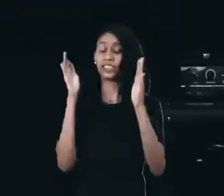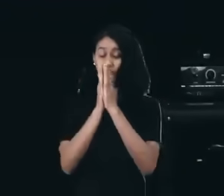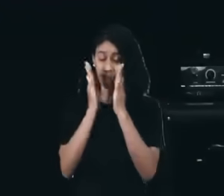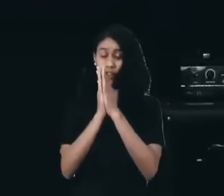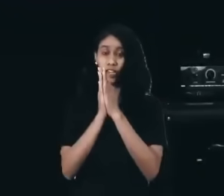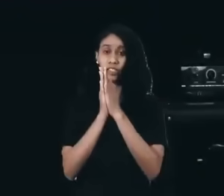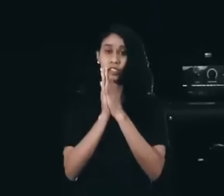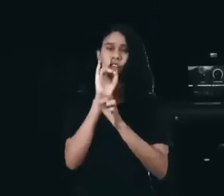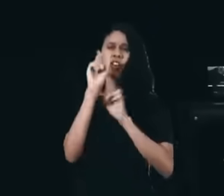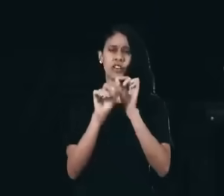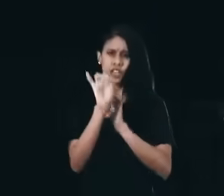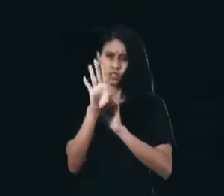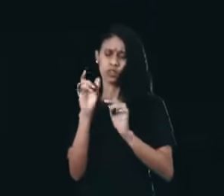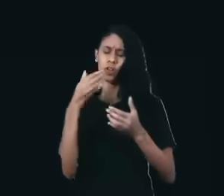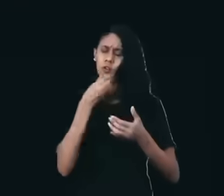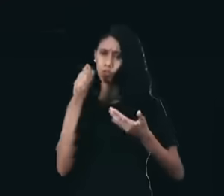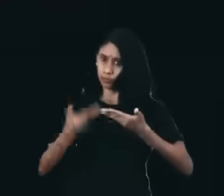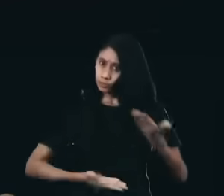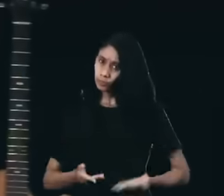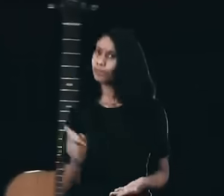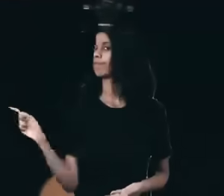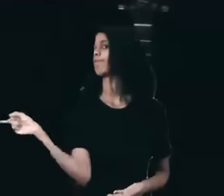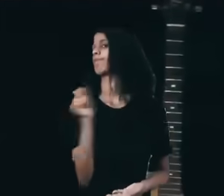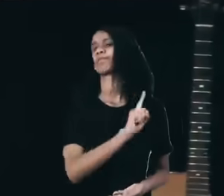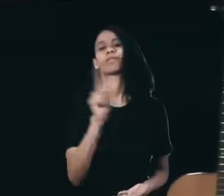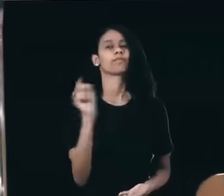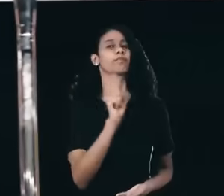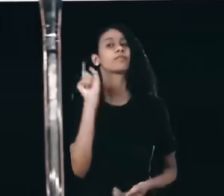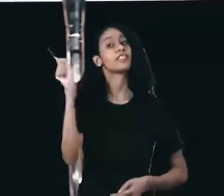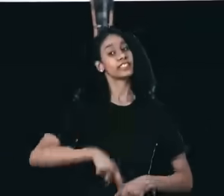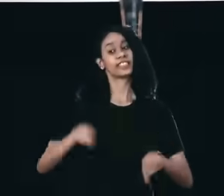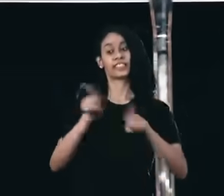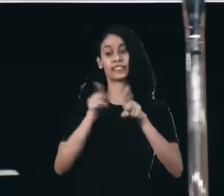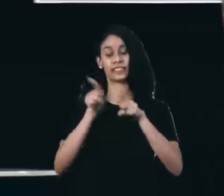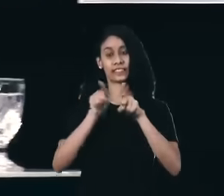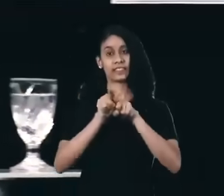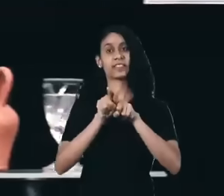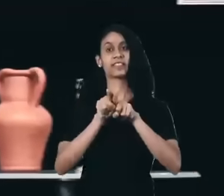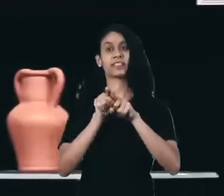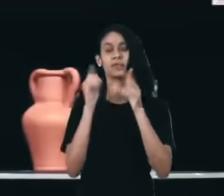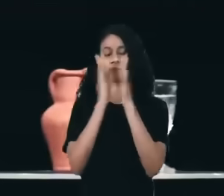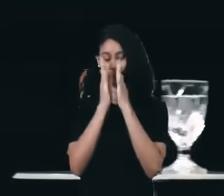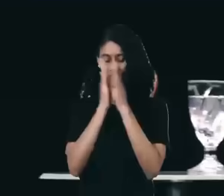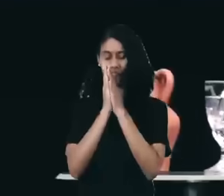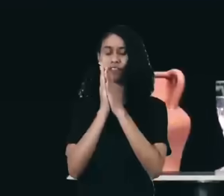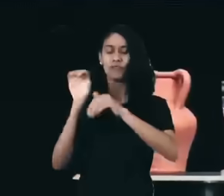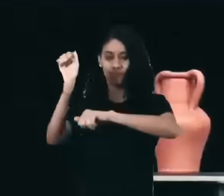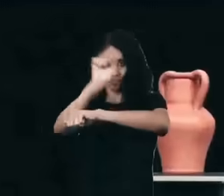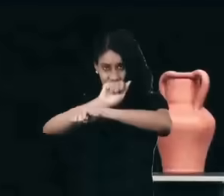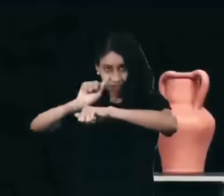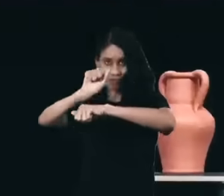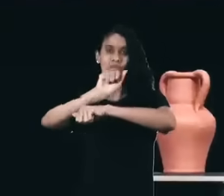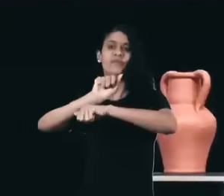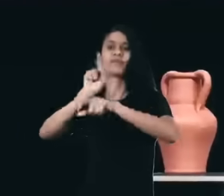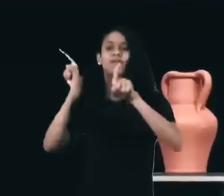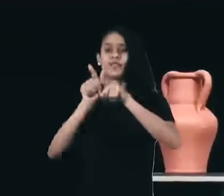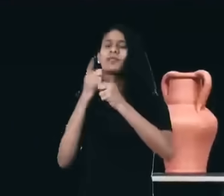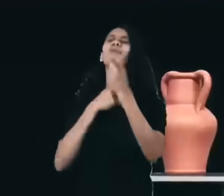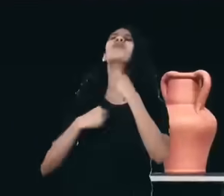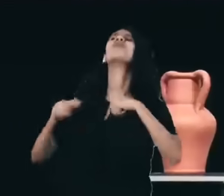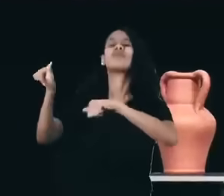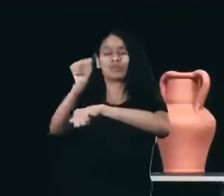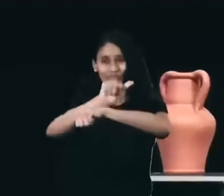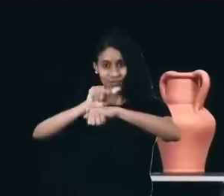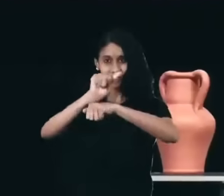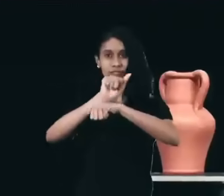oração era fruto somente de Eliezer? Não. Aquela era também a oração de Abraão. Era o desejo de Abraão?